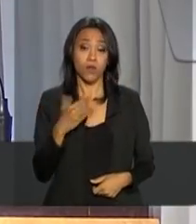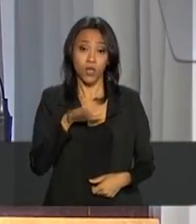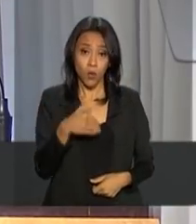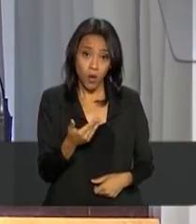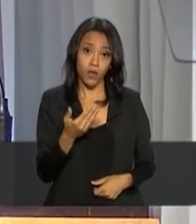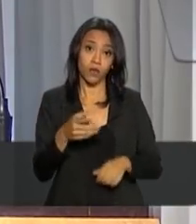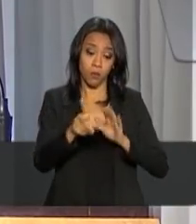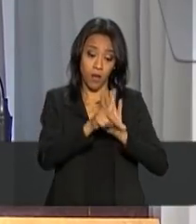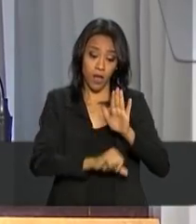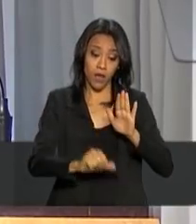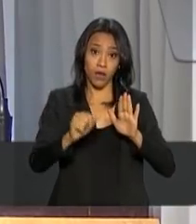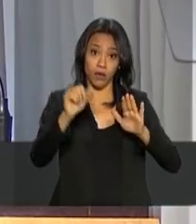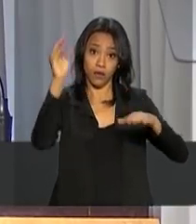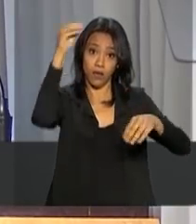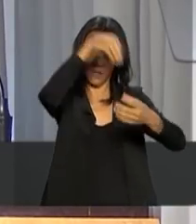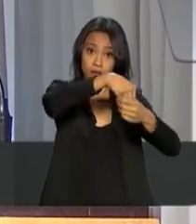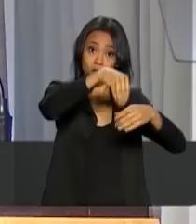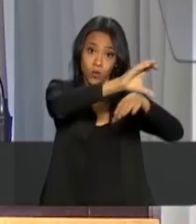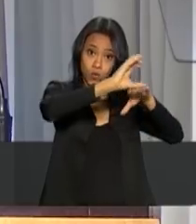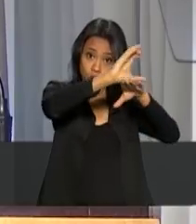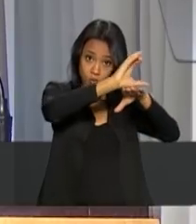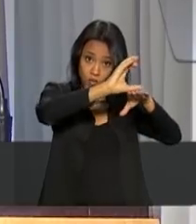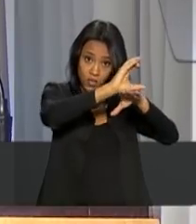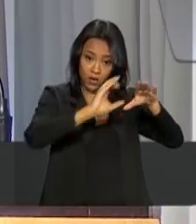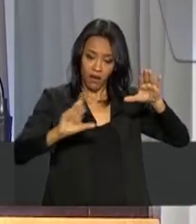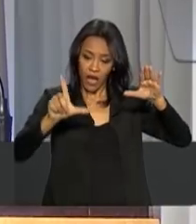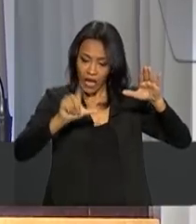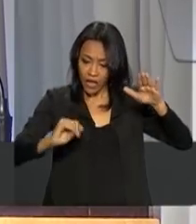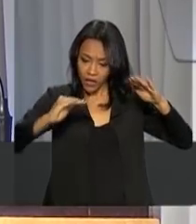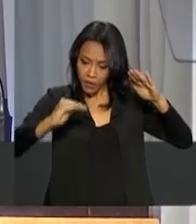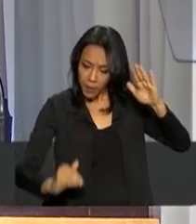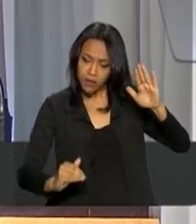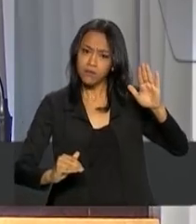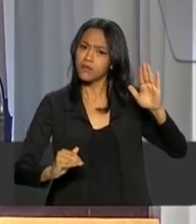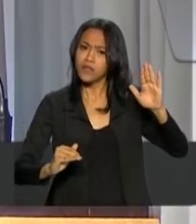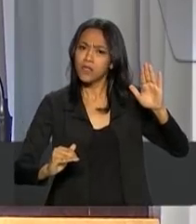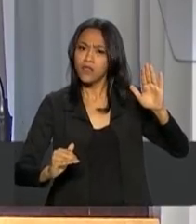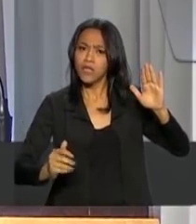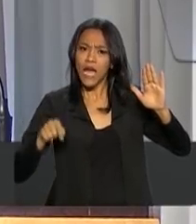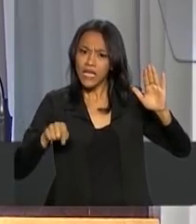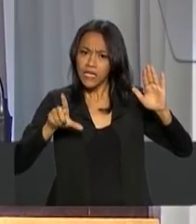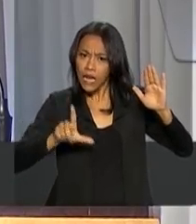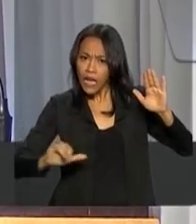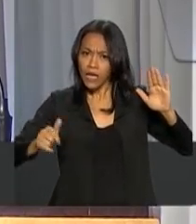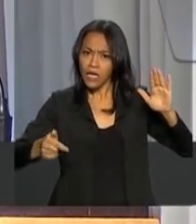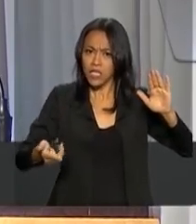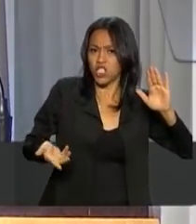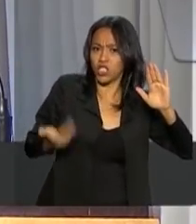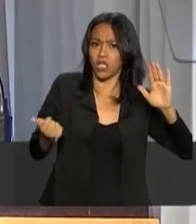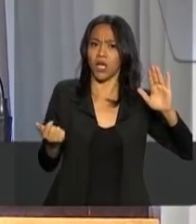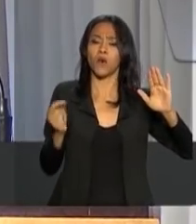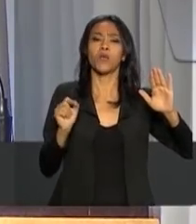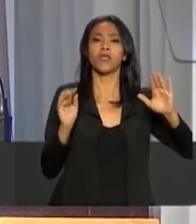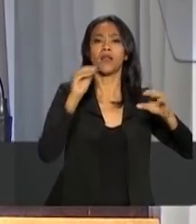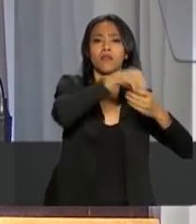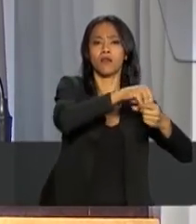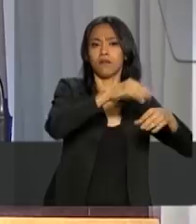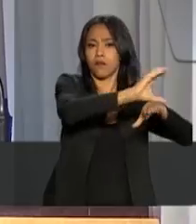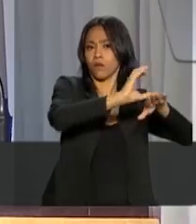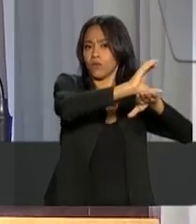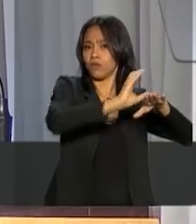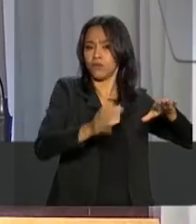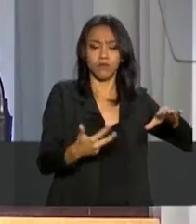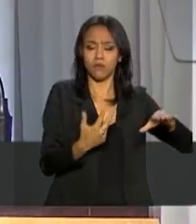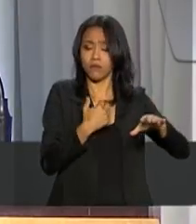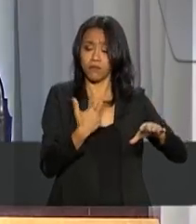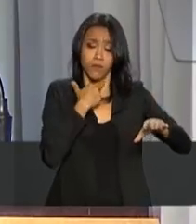está na lei maior, na Constituição, a lei inferior não pode retirar nenhum direito alocado, elencado no